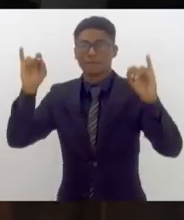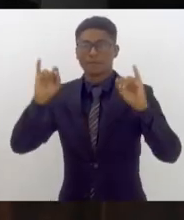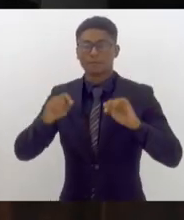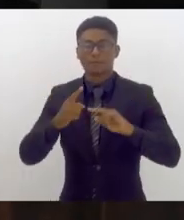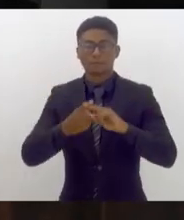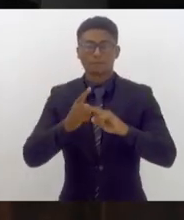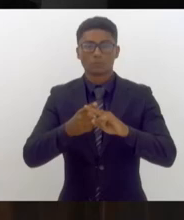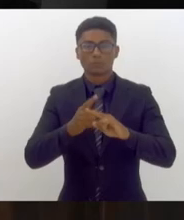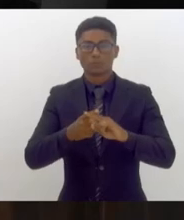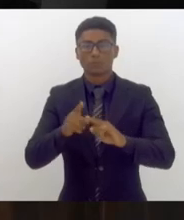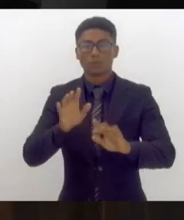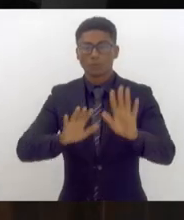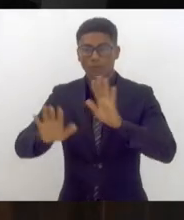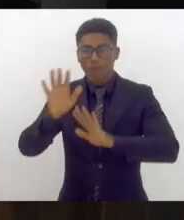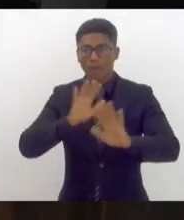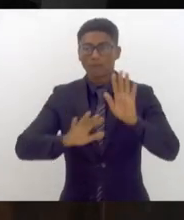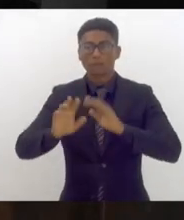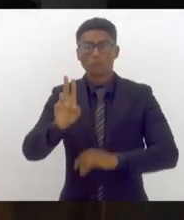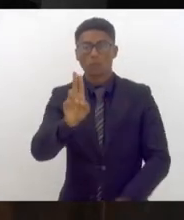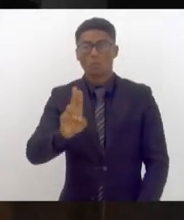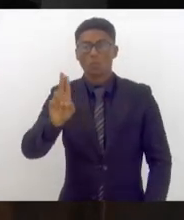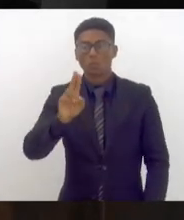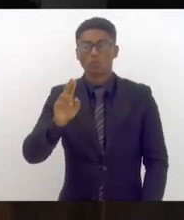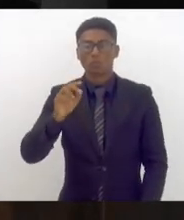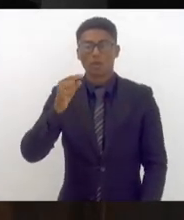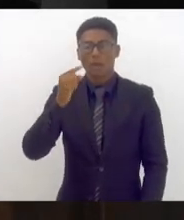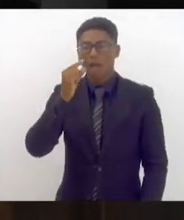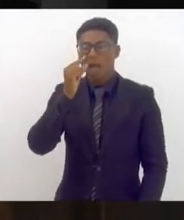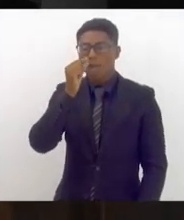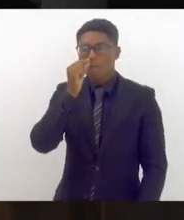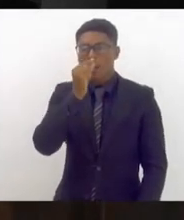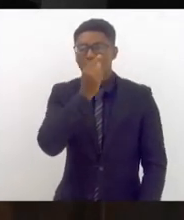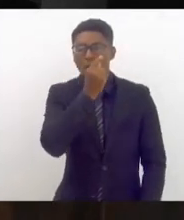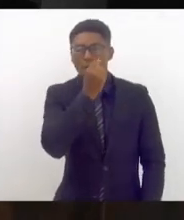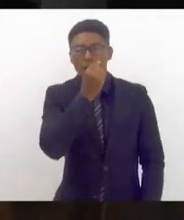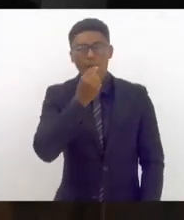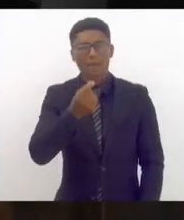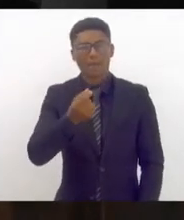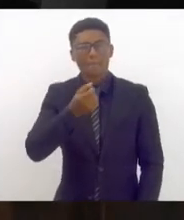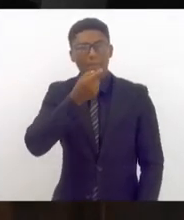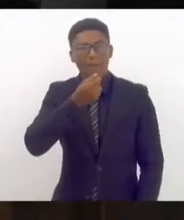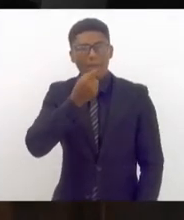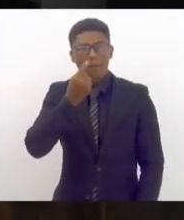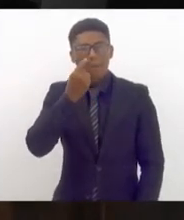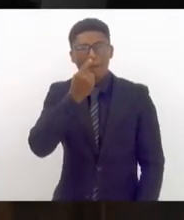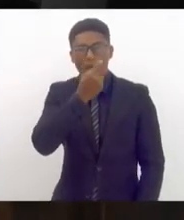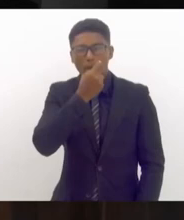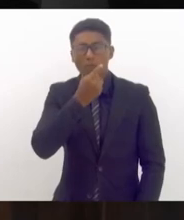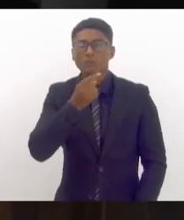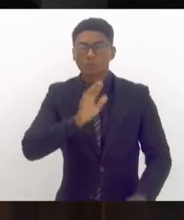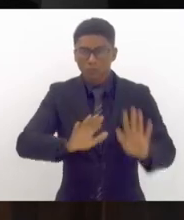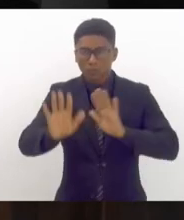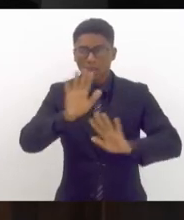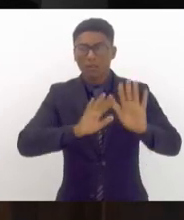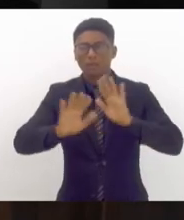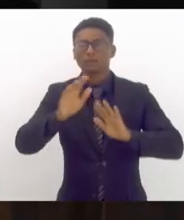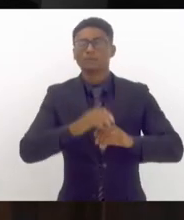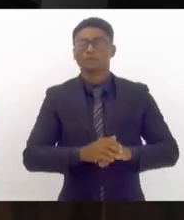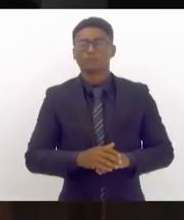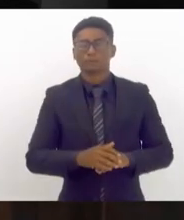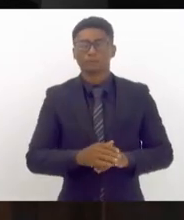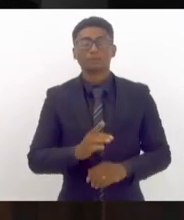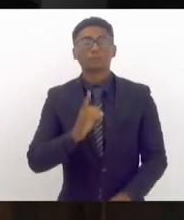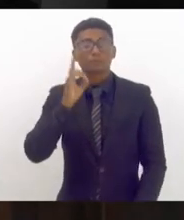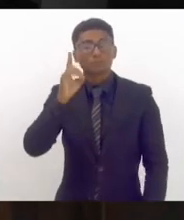de descongestionantes nasais e dá outras providências. Em discussão. Para discutir, presidente. Para discutir, deputado Anderson